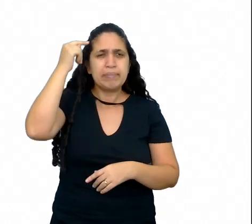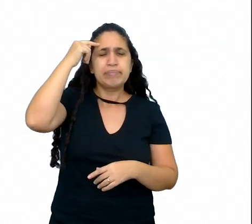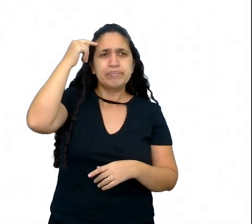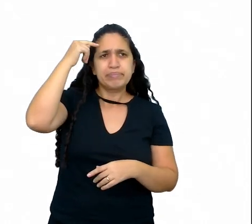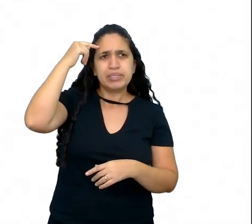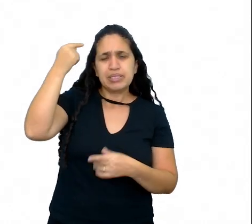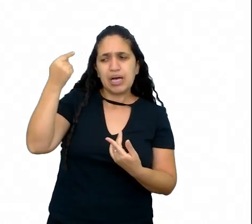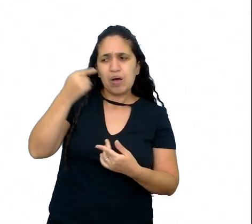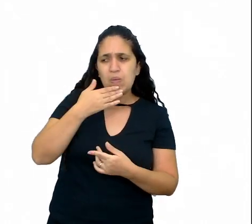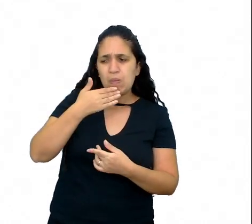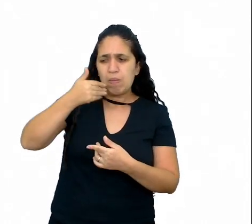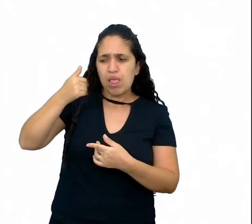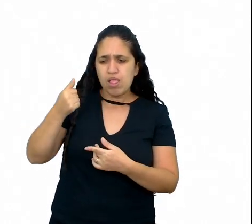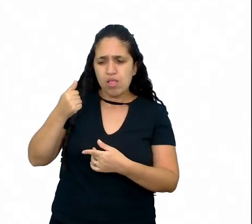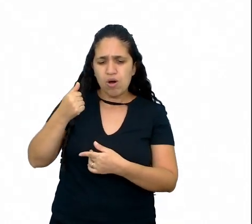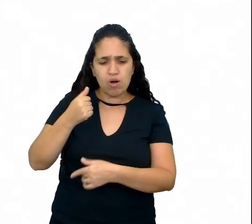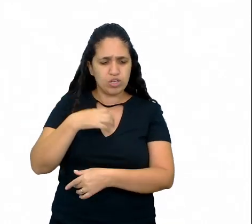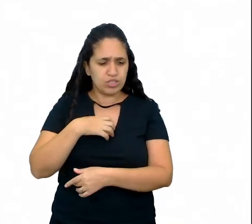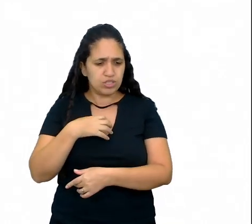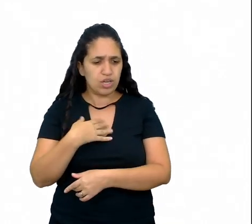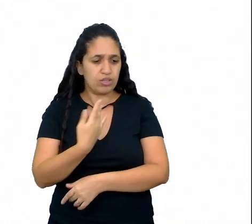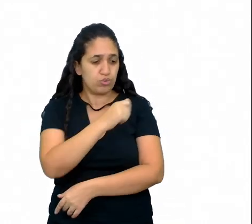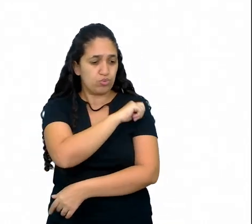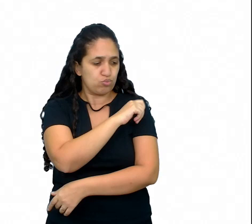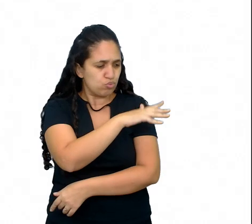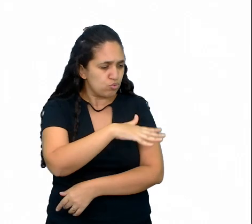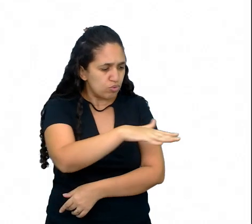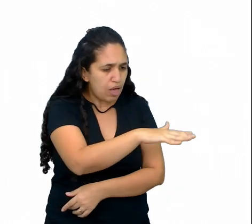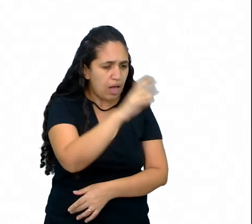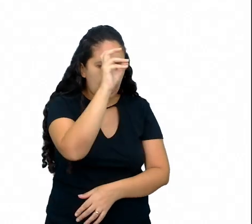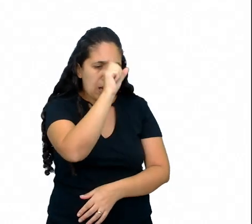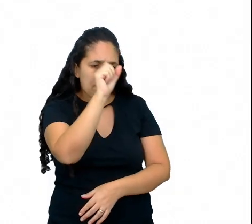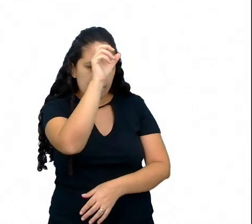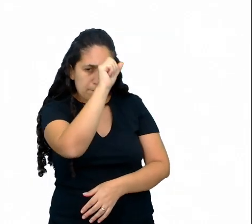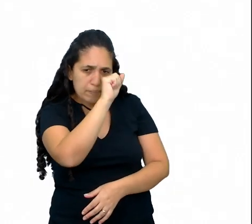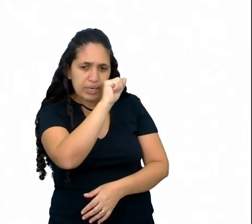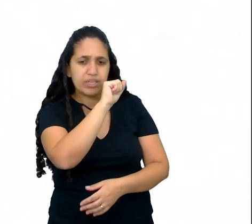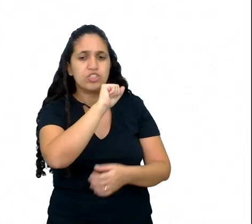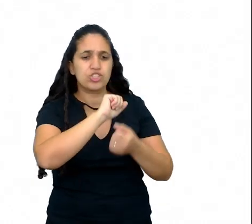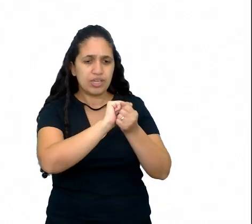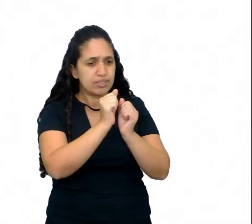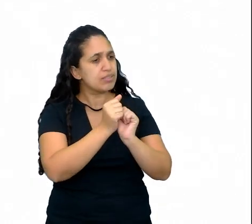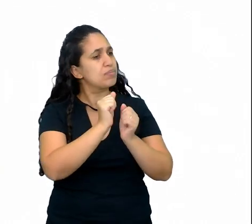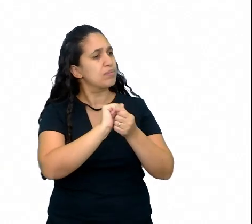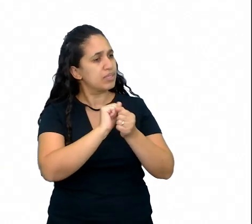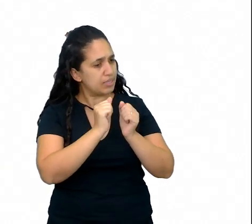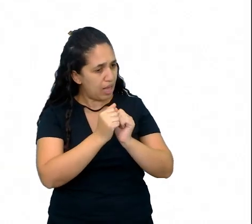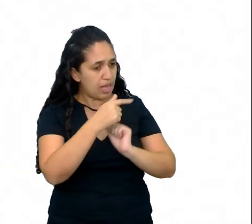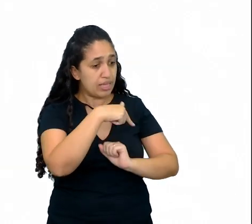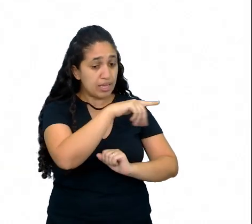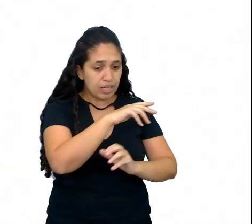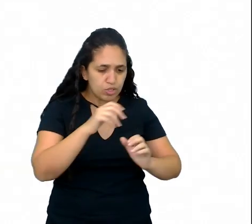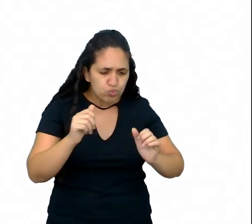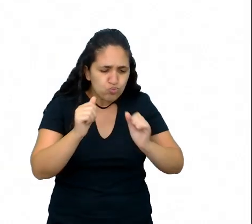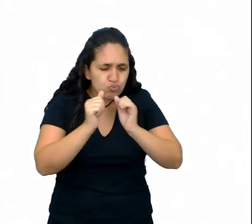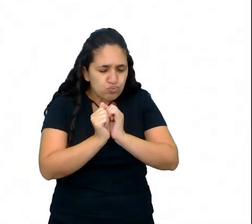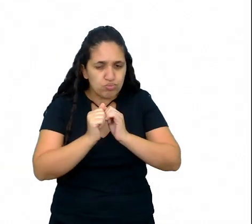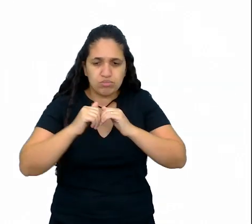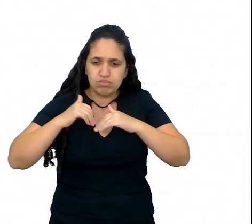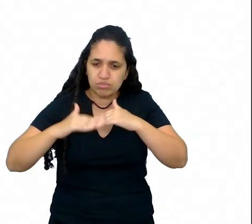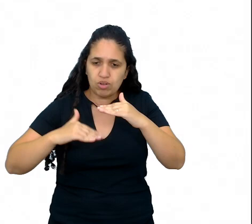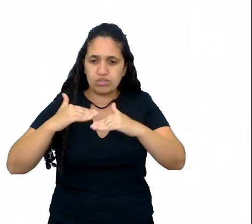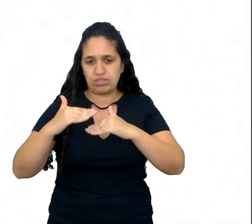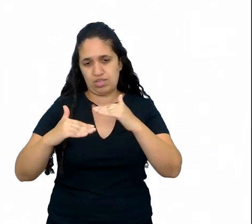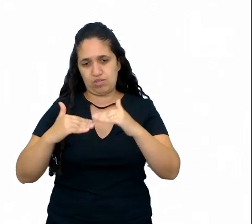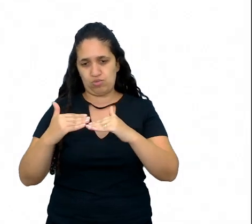melhor forma para que os estudantes aprendam e assimilem a matemática, e que eles façam parte, né, desse processo, né, que eles não